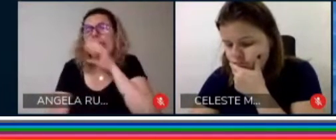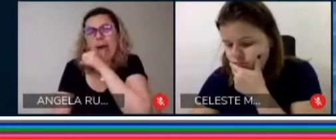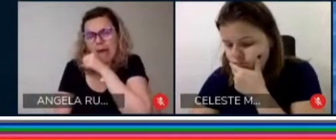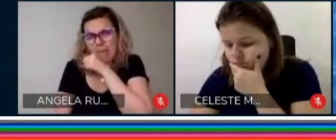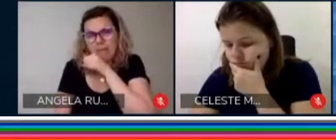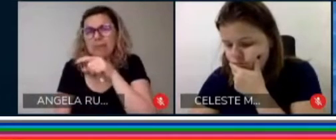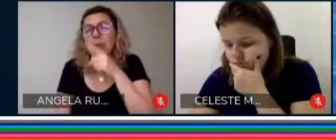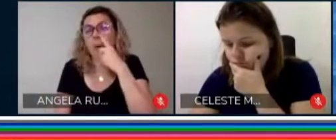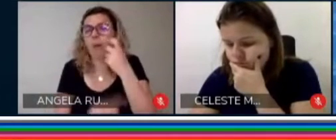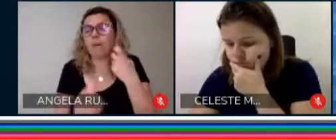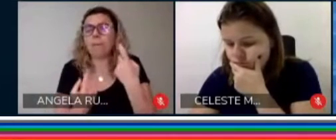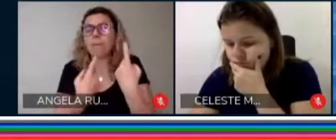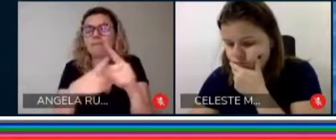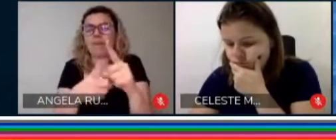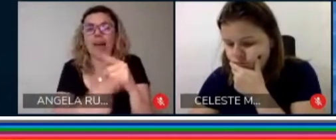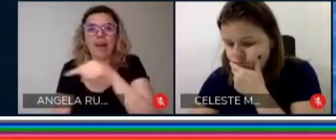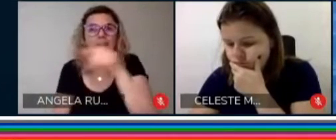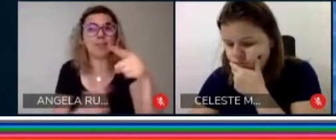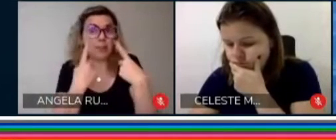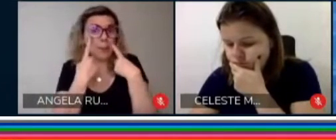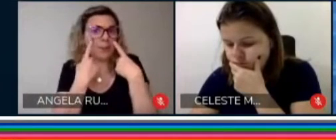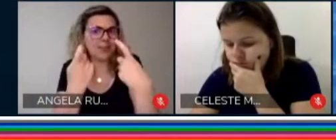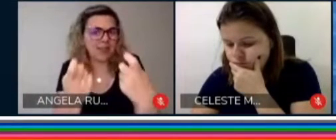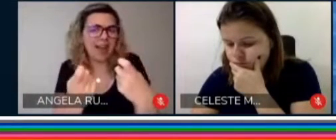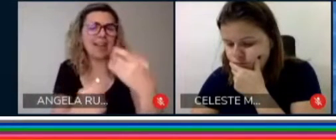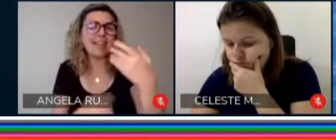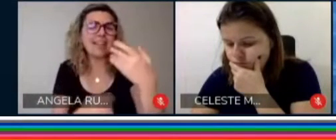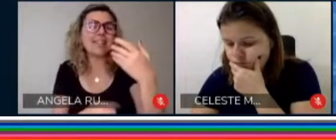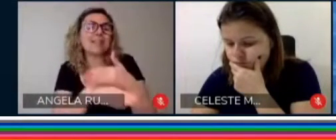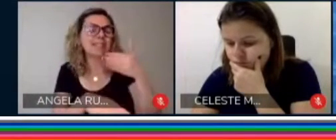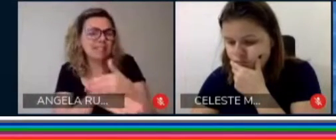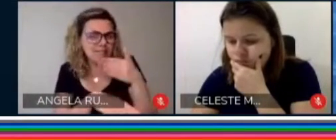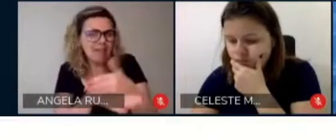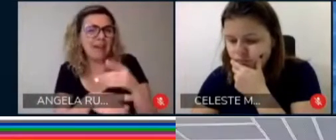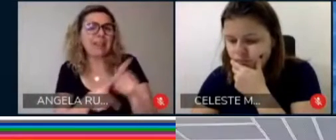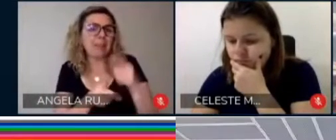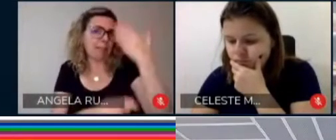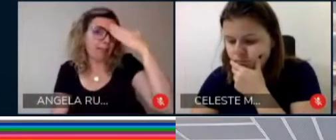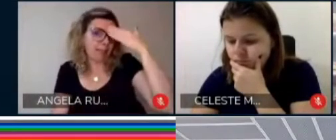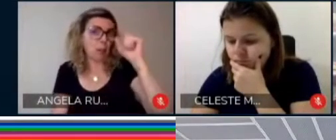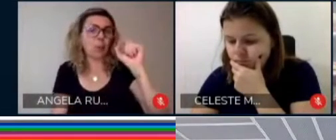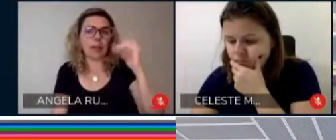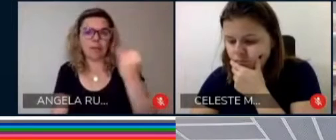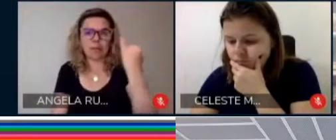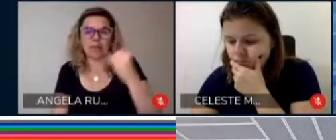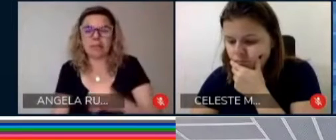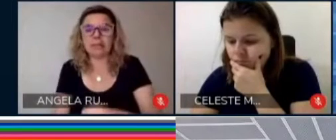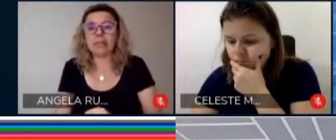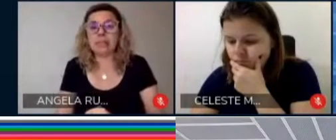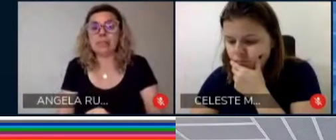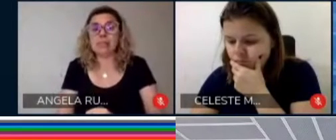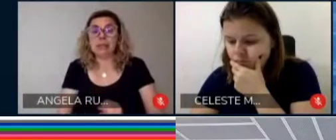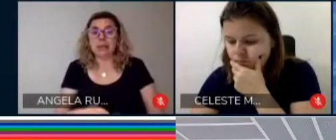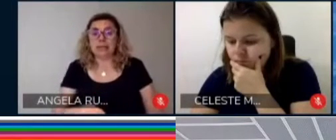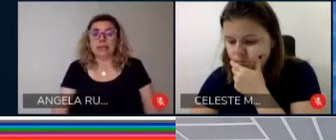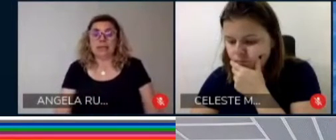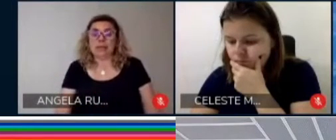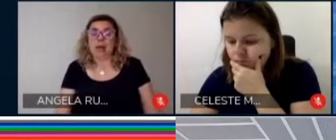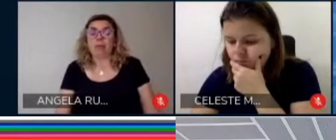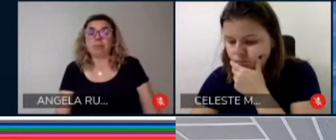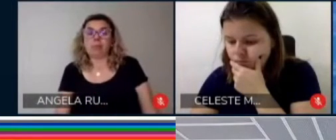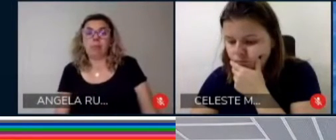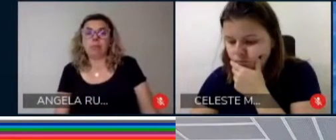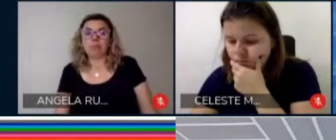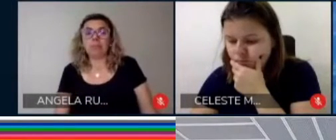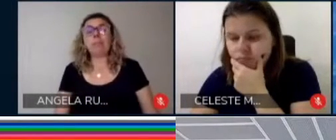com vontade de participar e entenderem a importância disso, tá bem? A